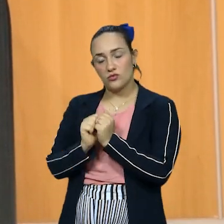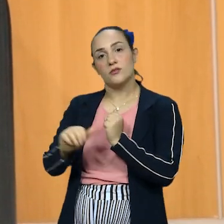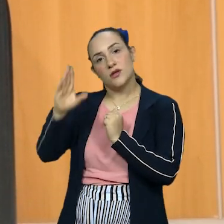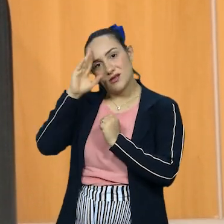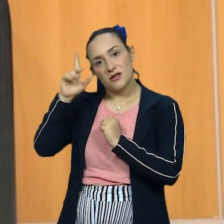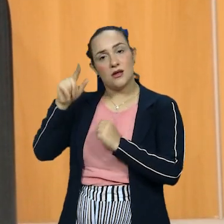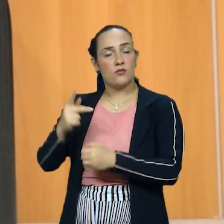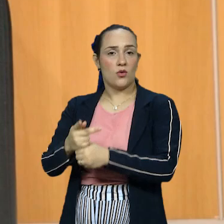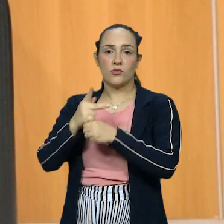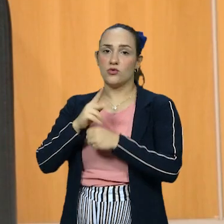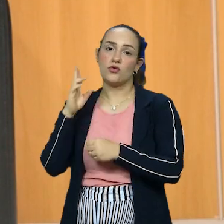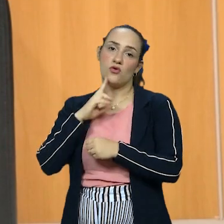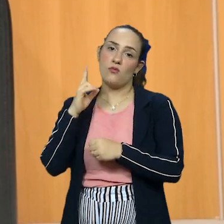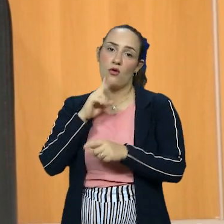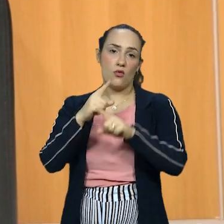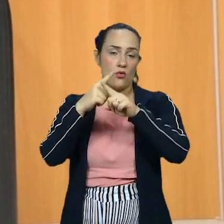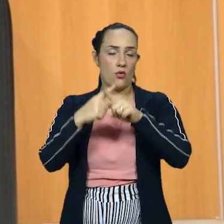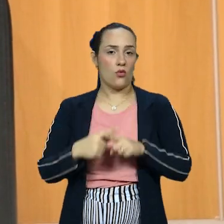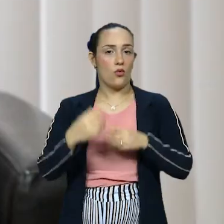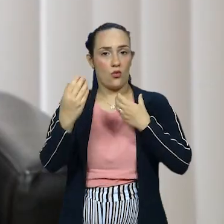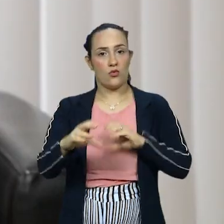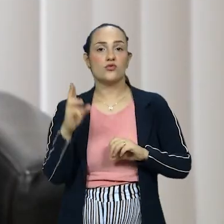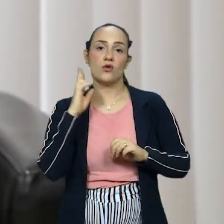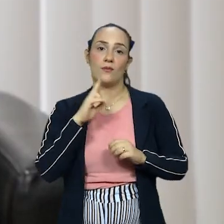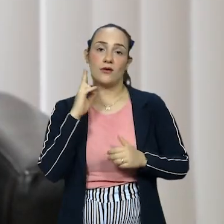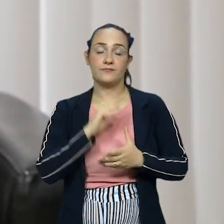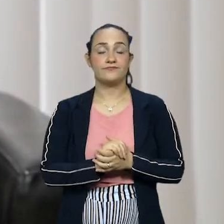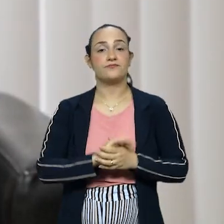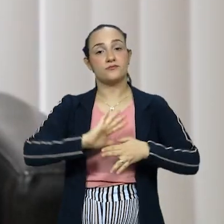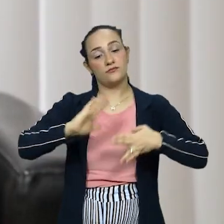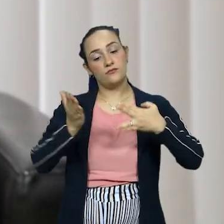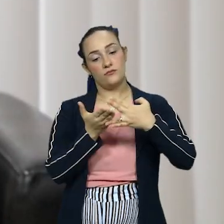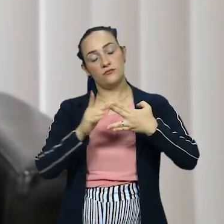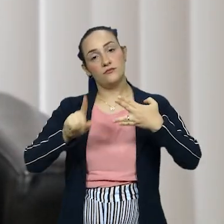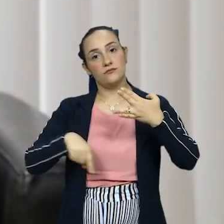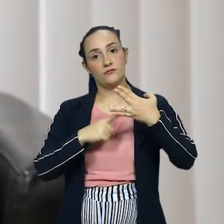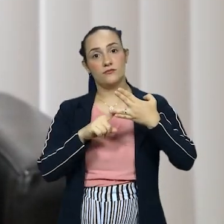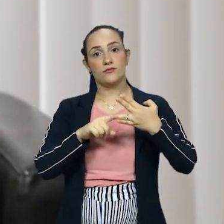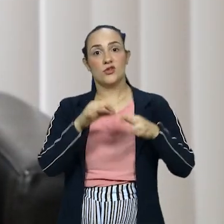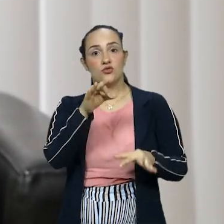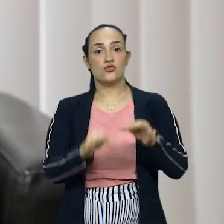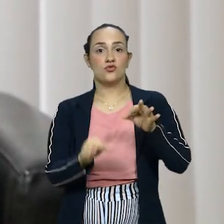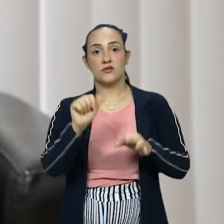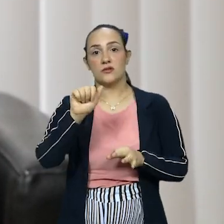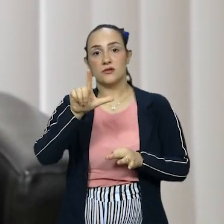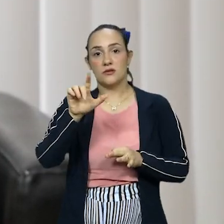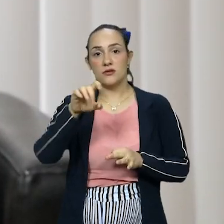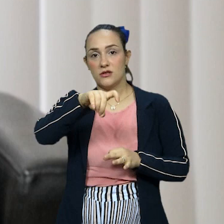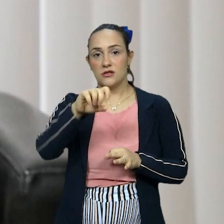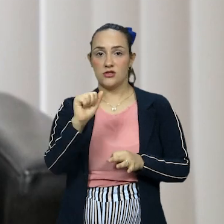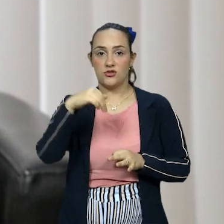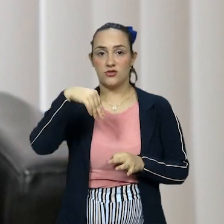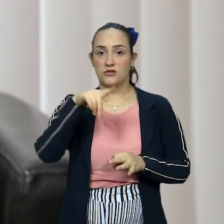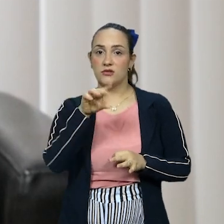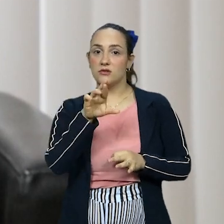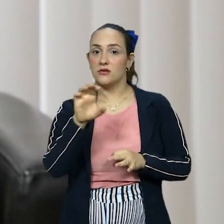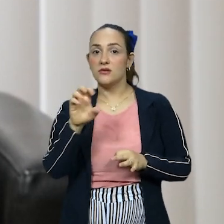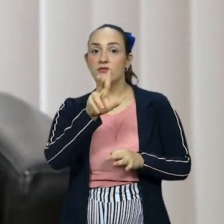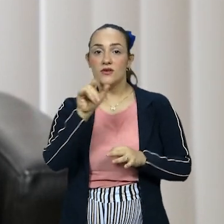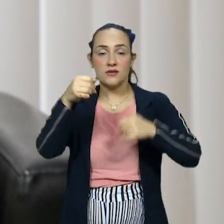Auditoria Militar é um promotor também de carreira. No próximo bloco, o juiz Alexandre Antunes da